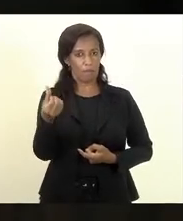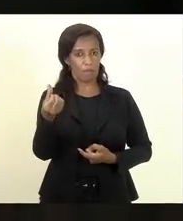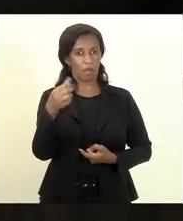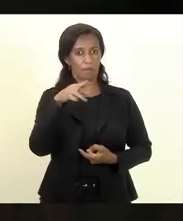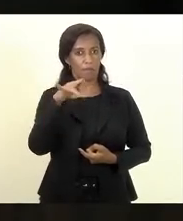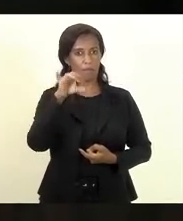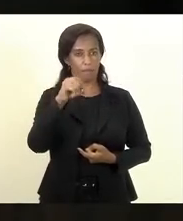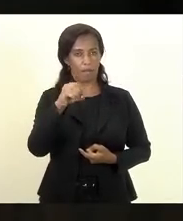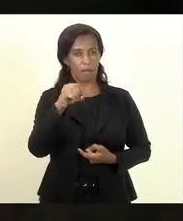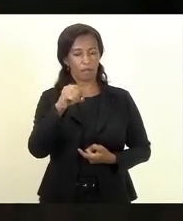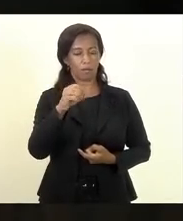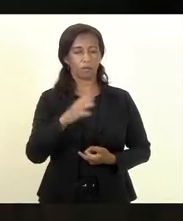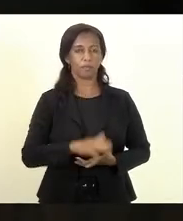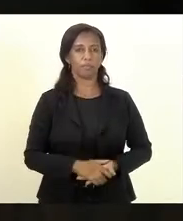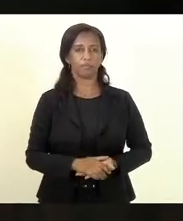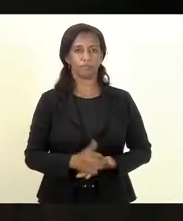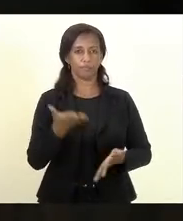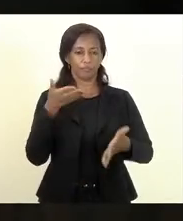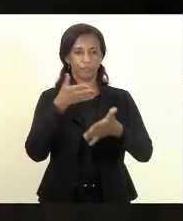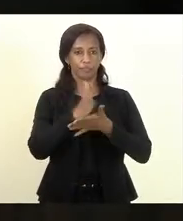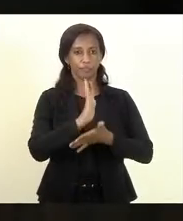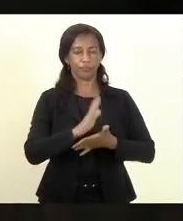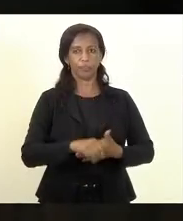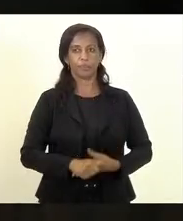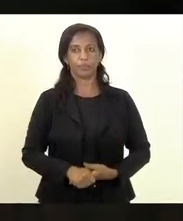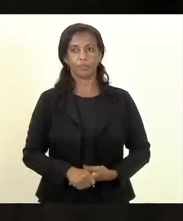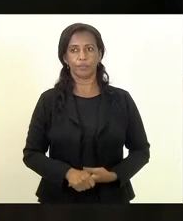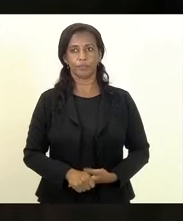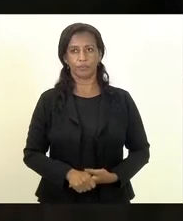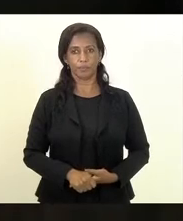Márcio, seus que aprovam, permaneçam como estão. Aprovada.